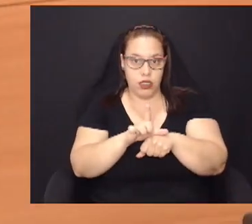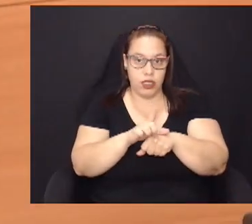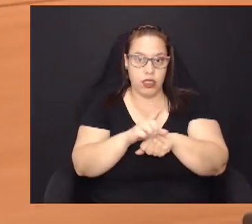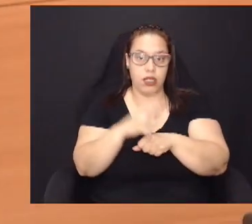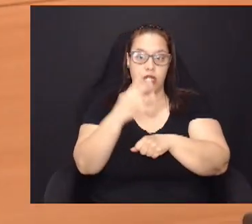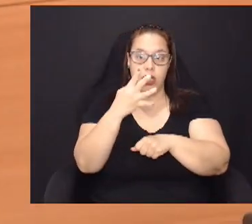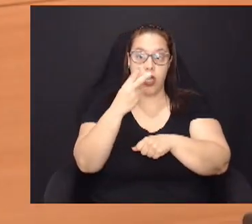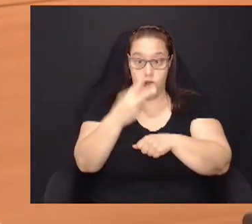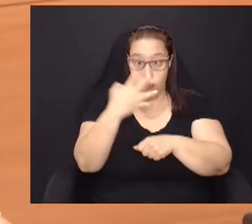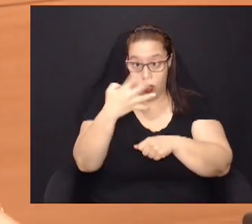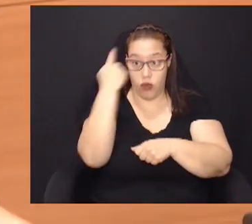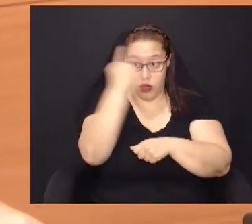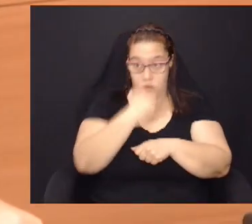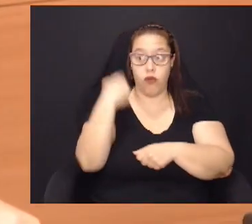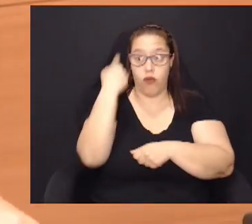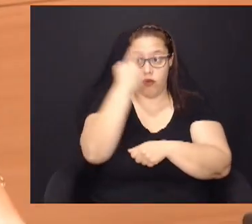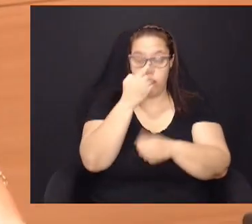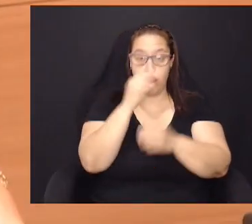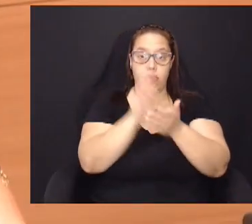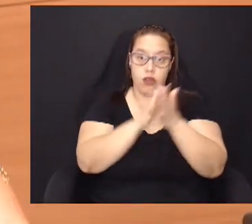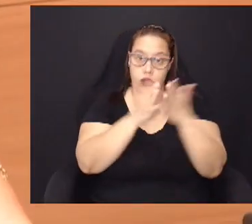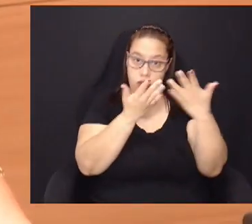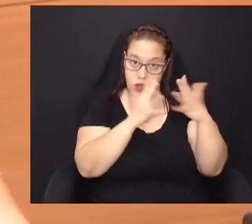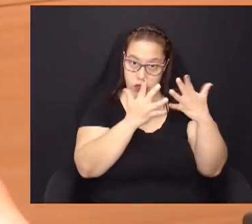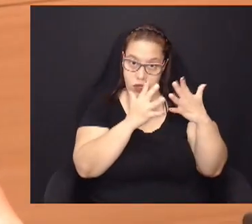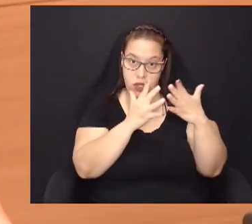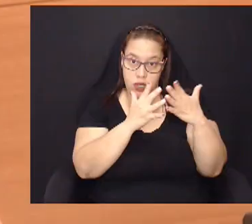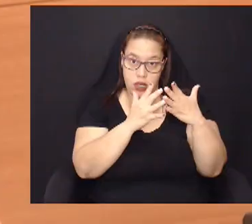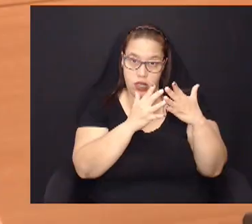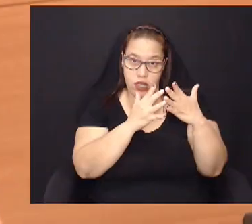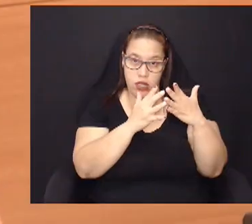horas. Eu parabenizo também a Van.